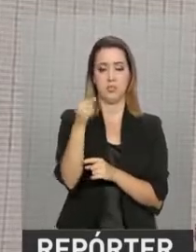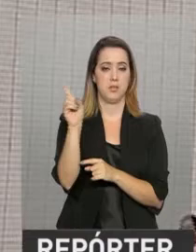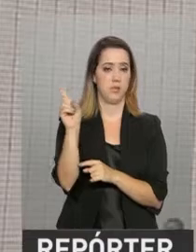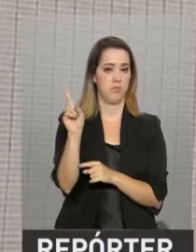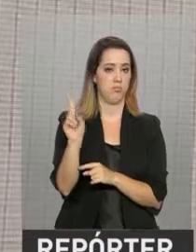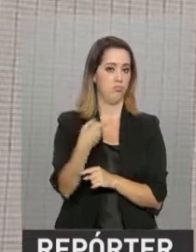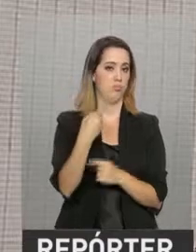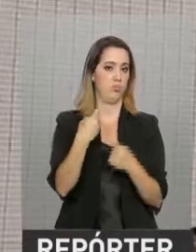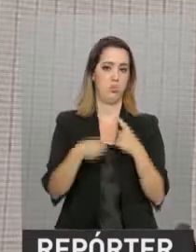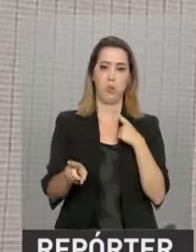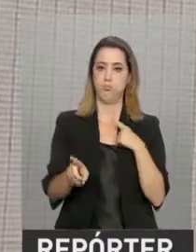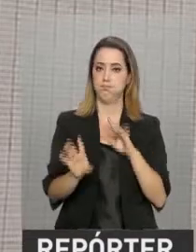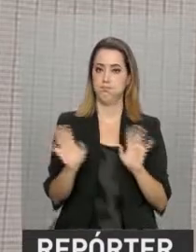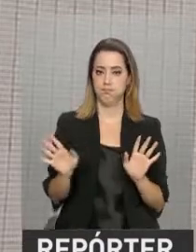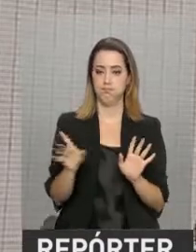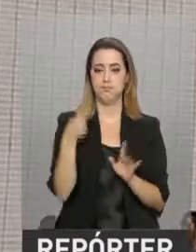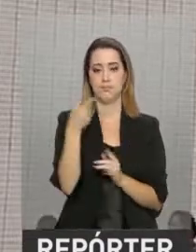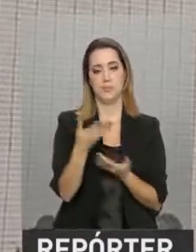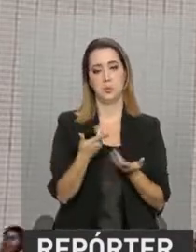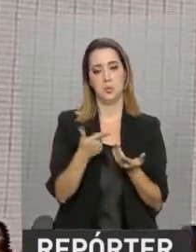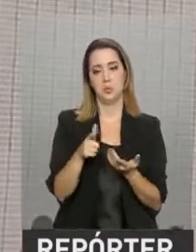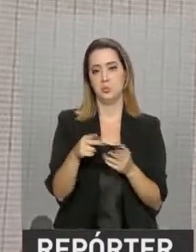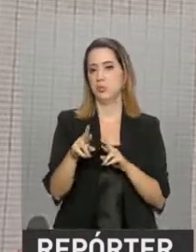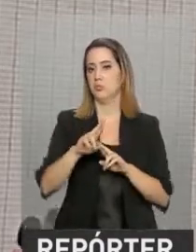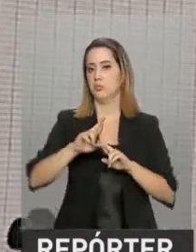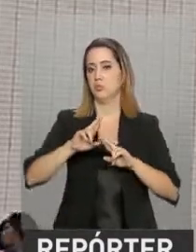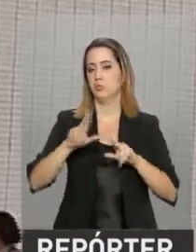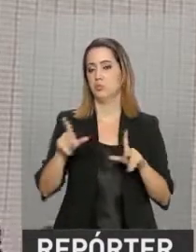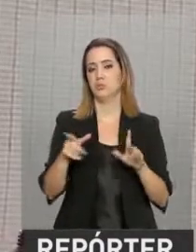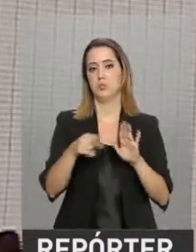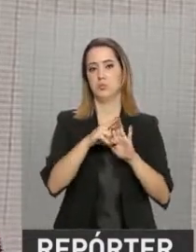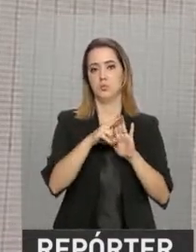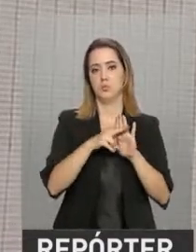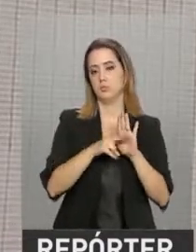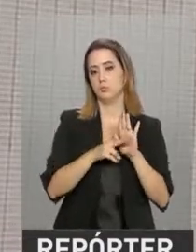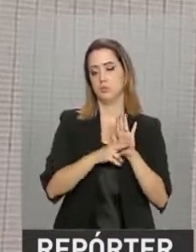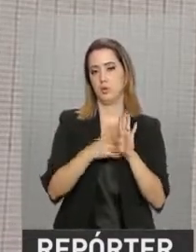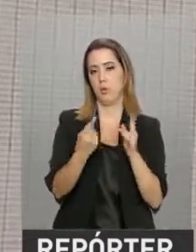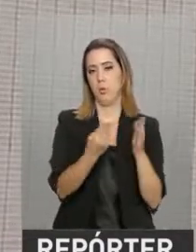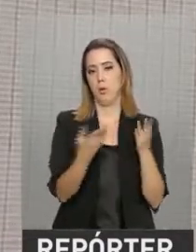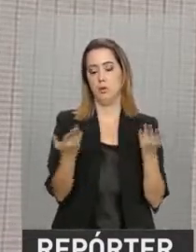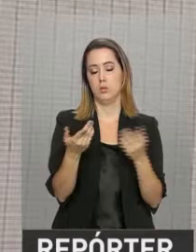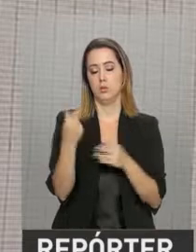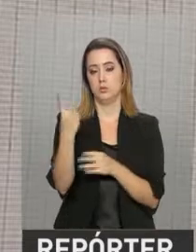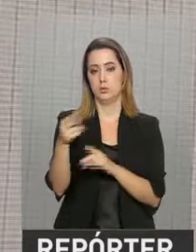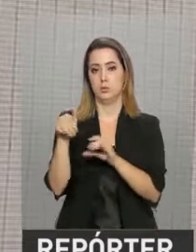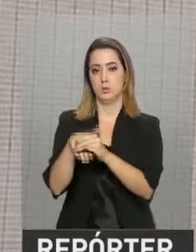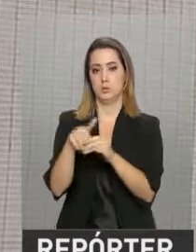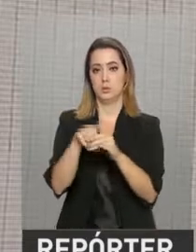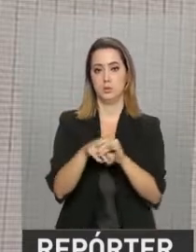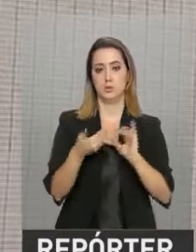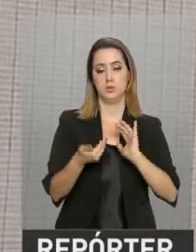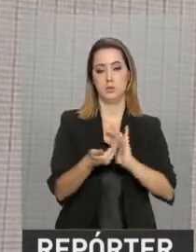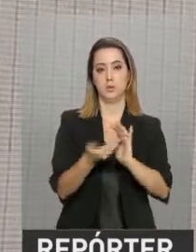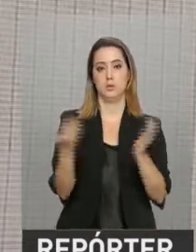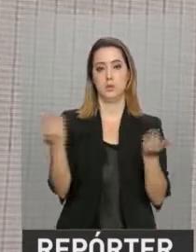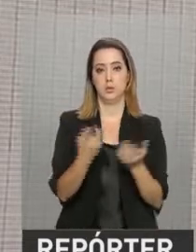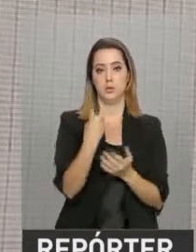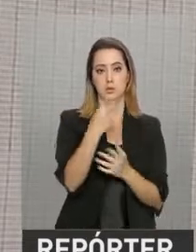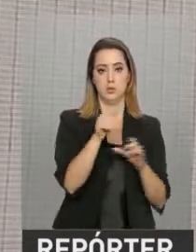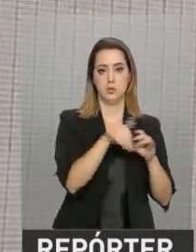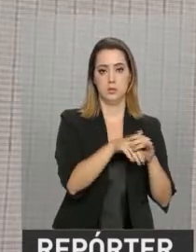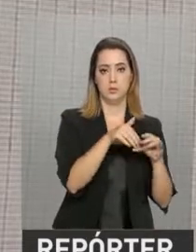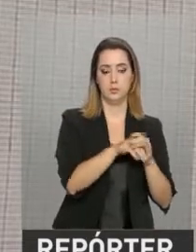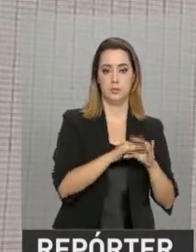alteração em relação ao texto original aprovado em dois turnos na câmara e agora em dois turnos no senado a proposta